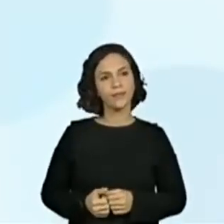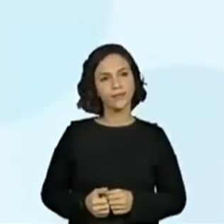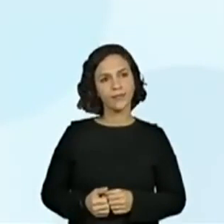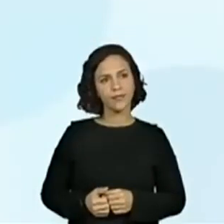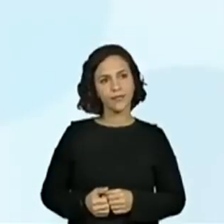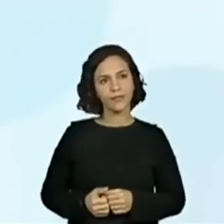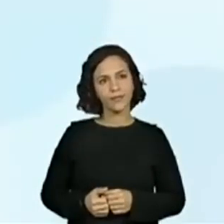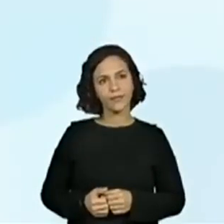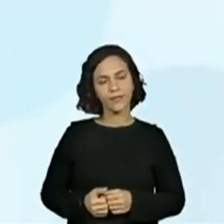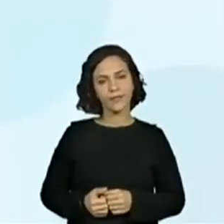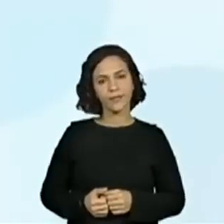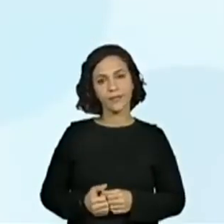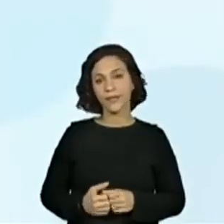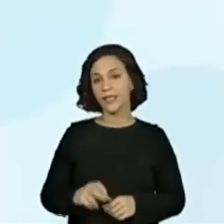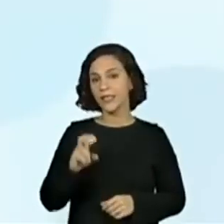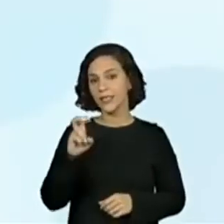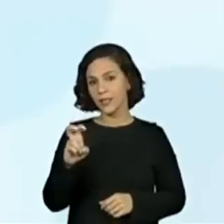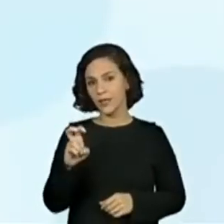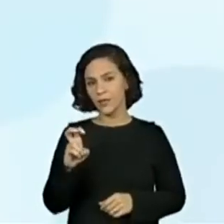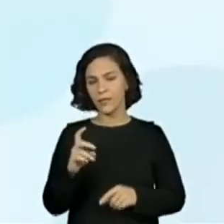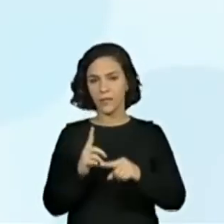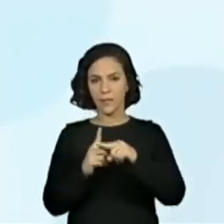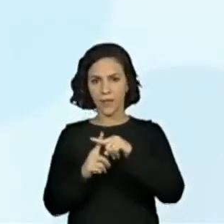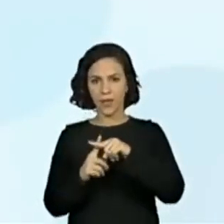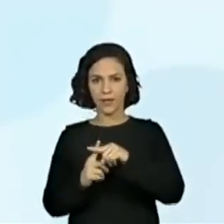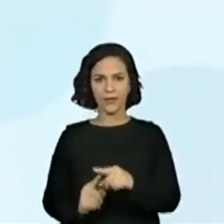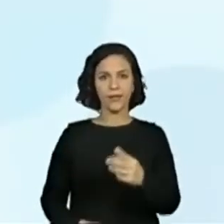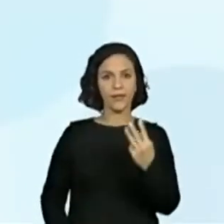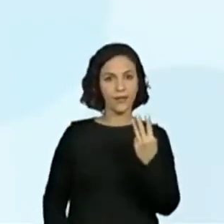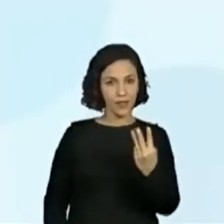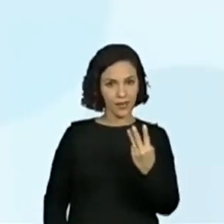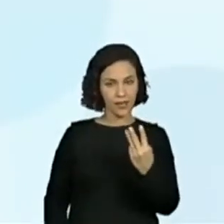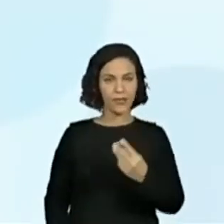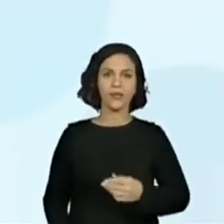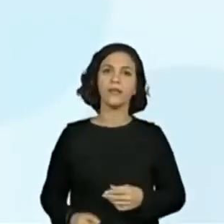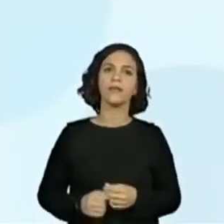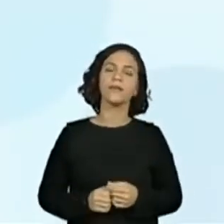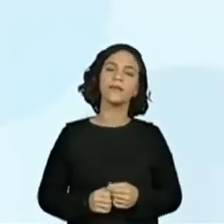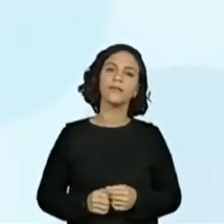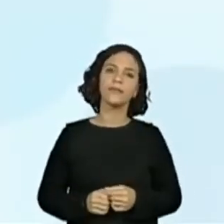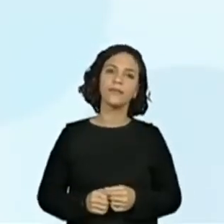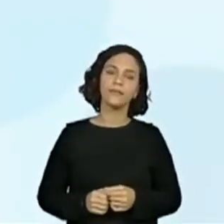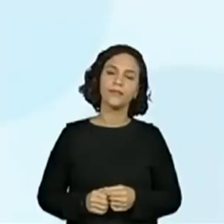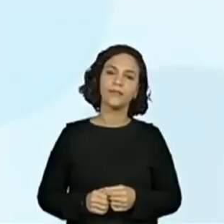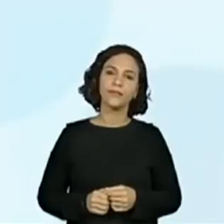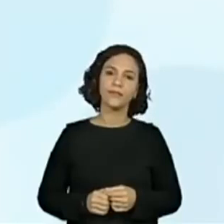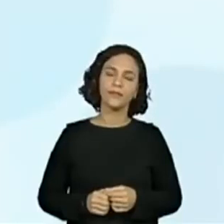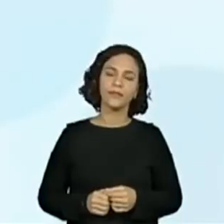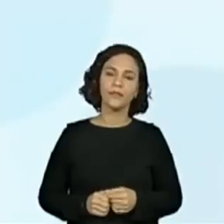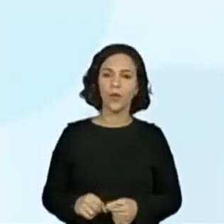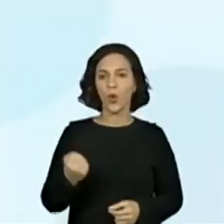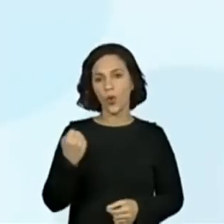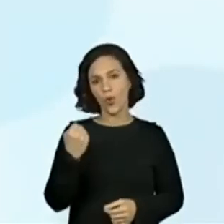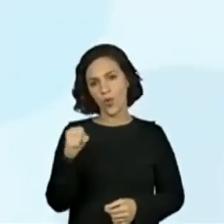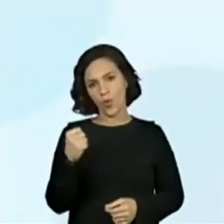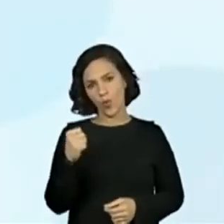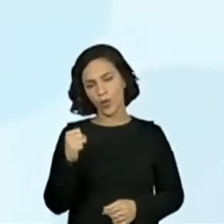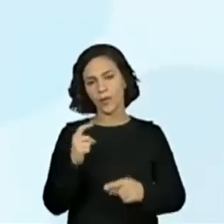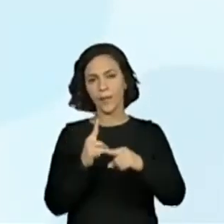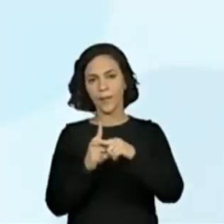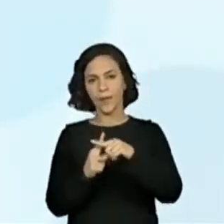mais 5. 5 mais 3. 5 mais 3. E 8 mais